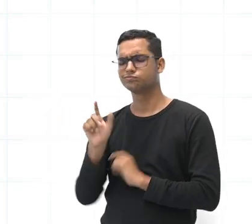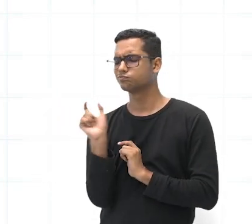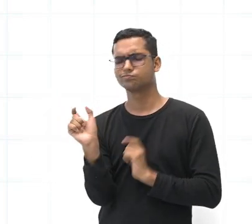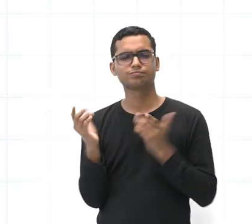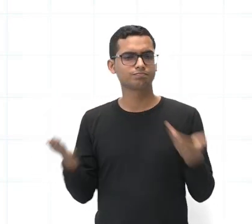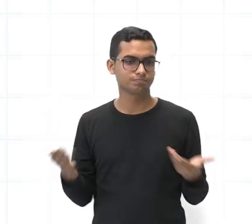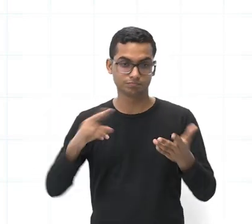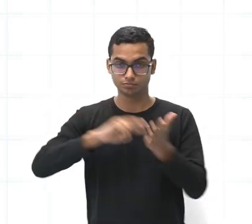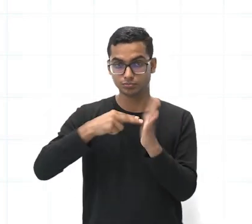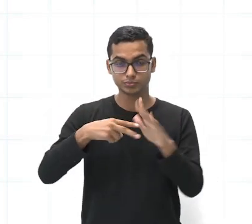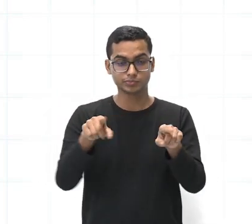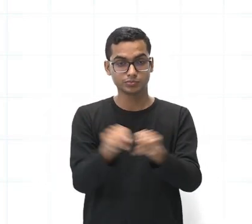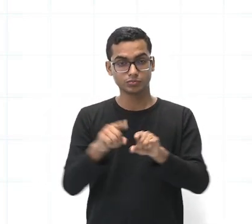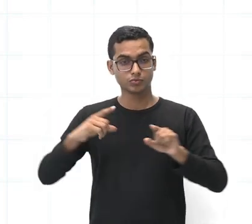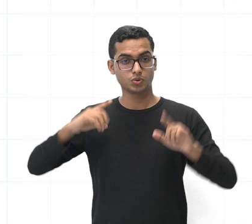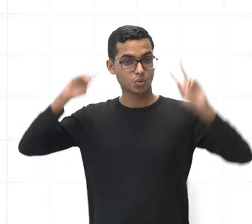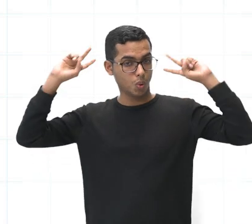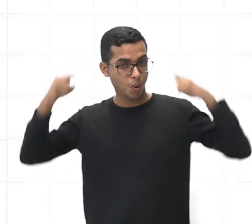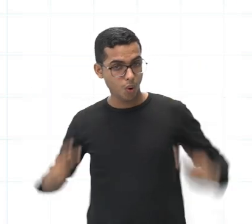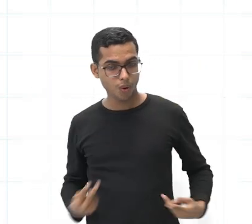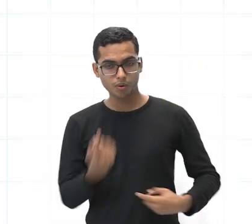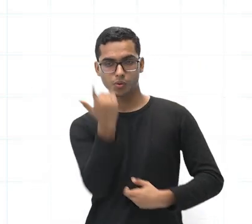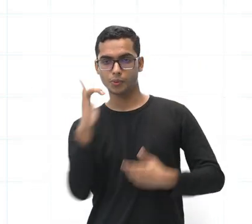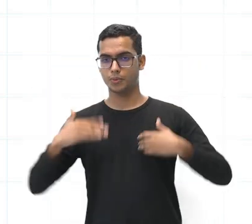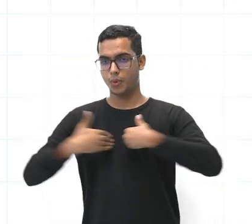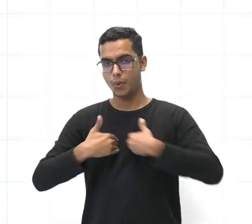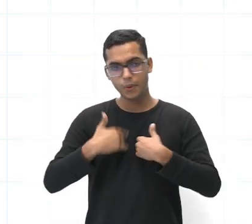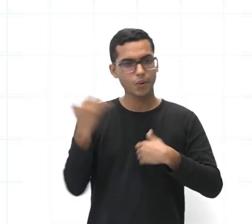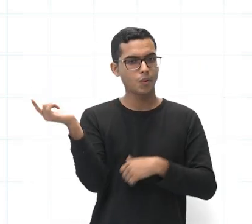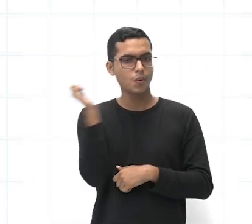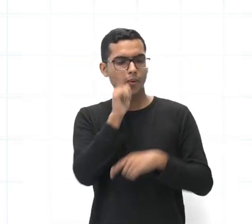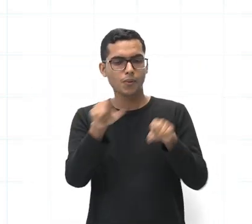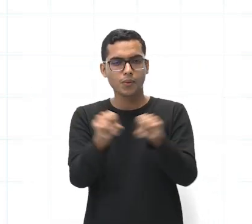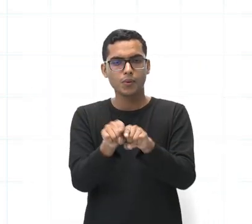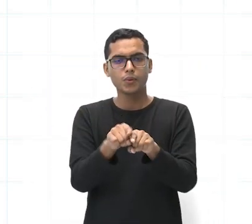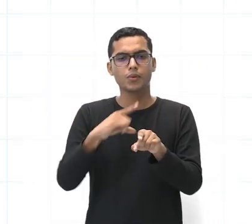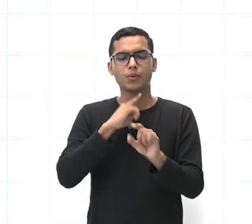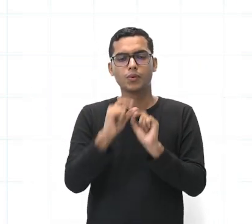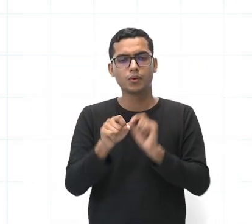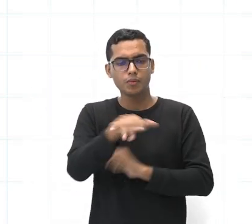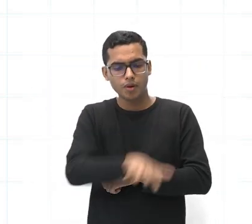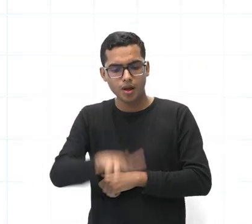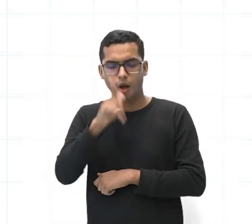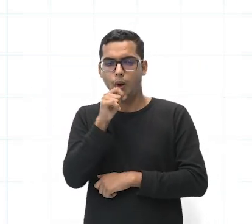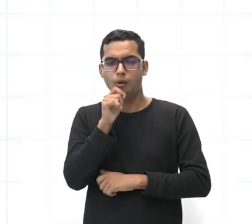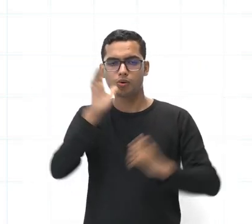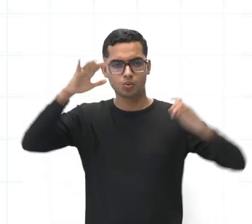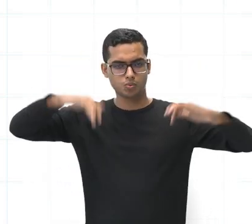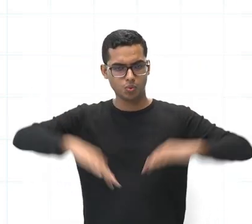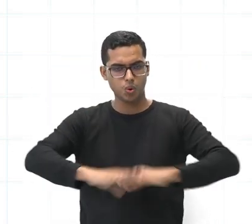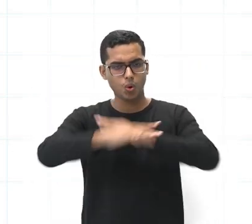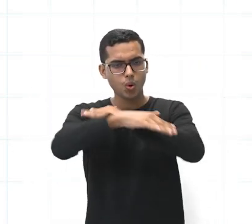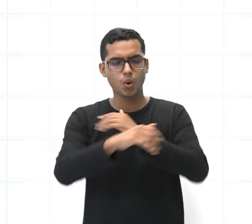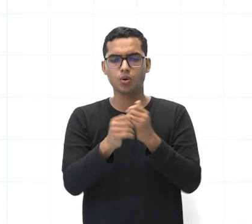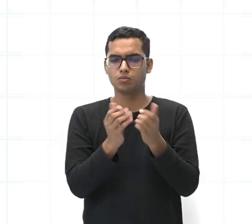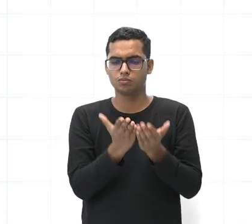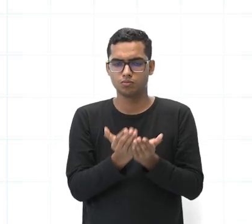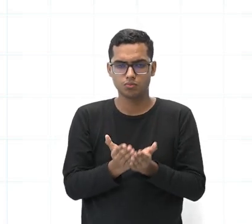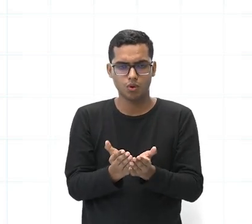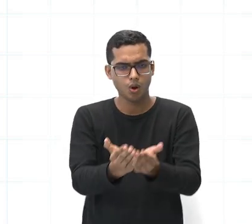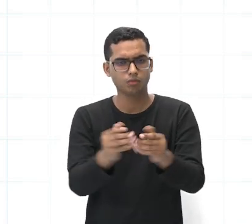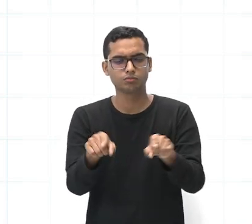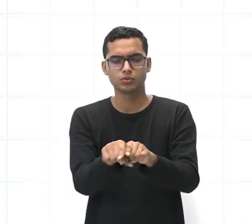capacidade do homem e de outros animais de se deslocar no meio líquido, ou seja, no rio, no